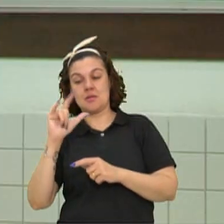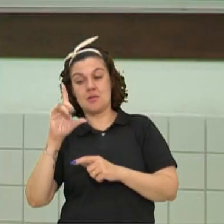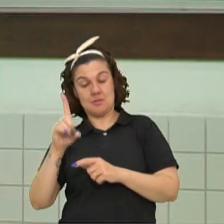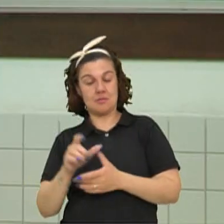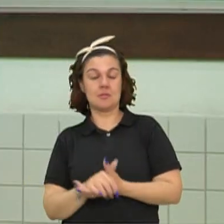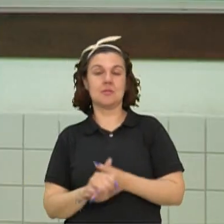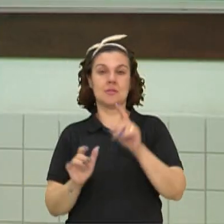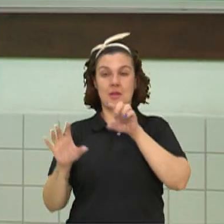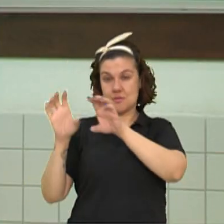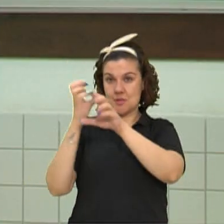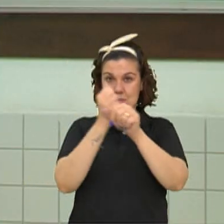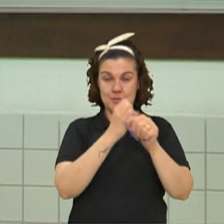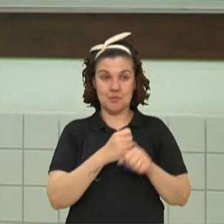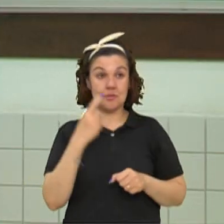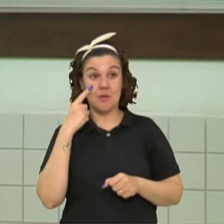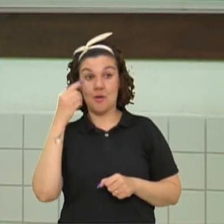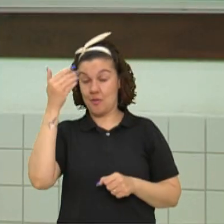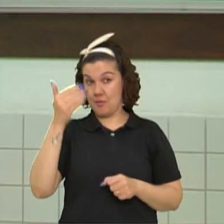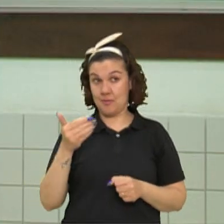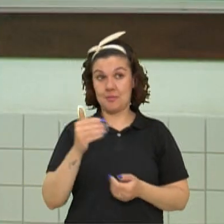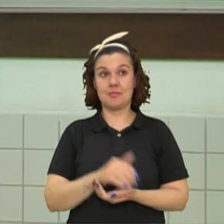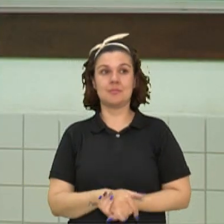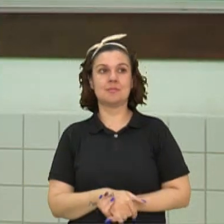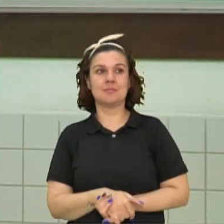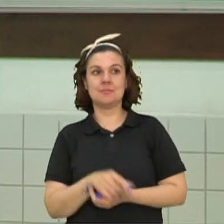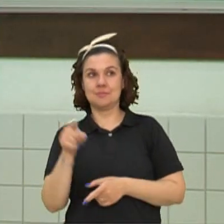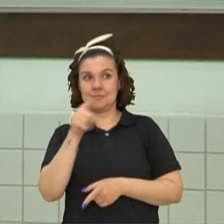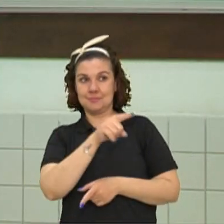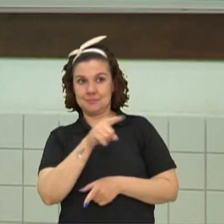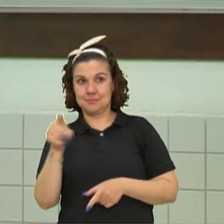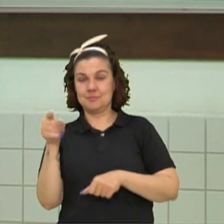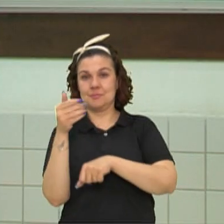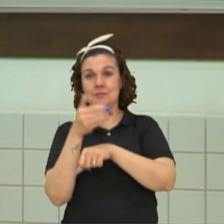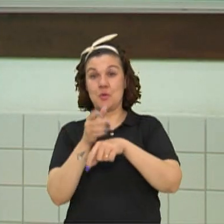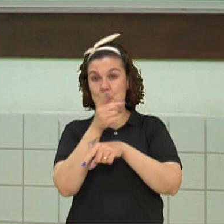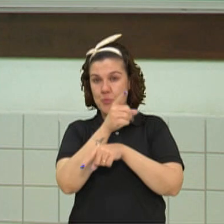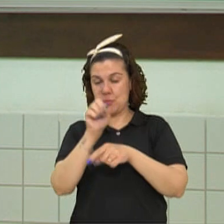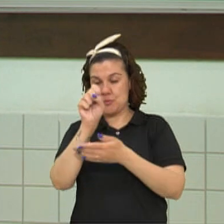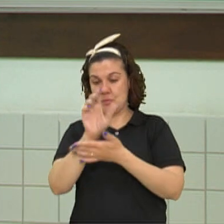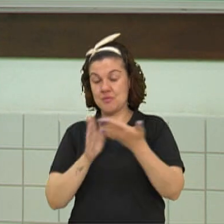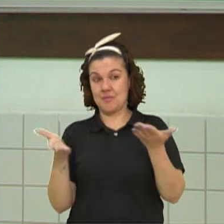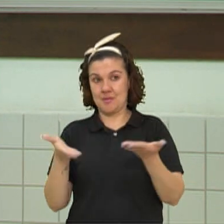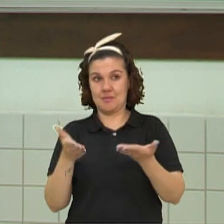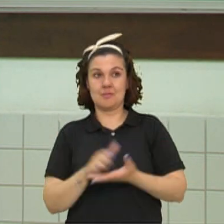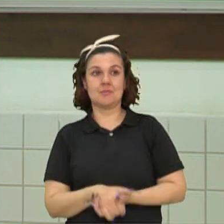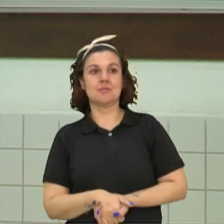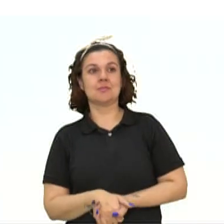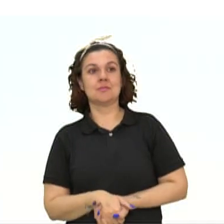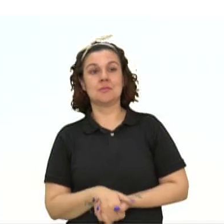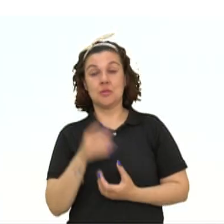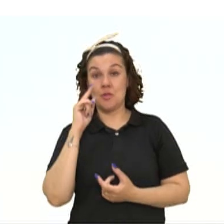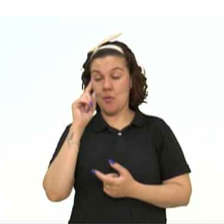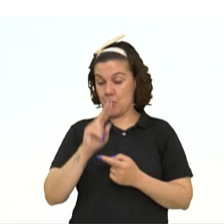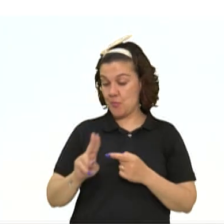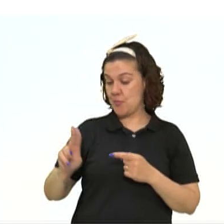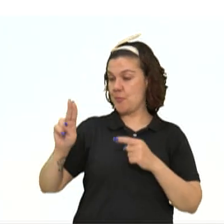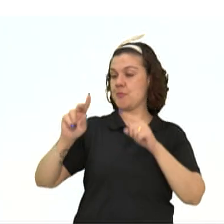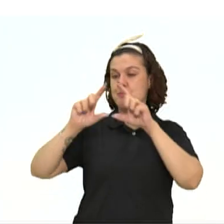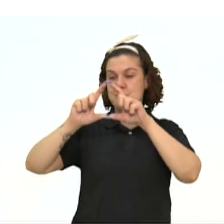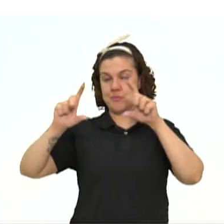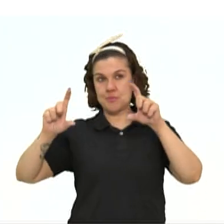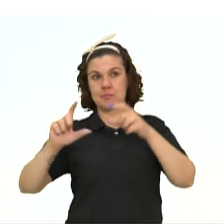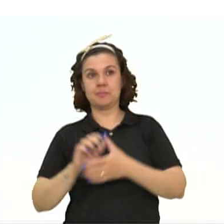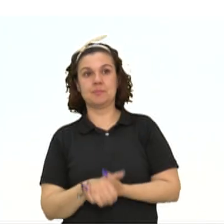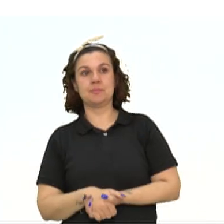nas nossas continhas. Falando nelas, vamos fazer nosso último exercício da aula. Utilizando os dados do